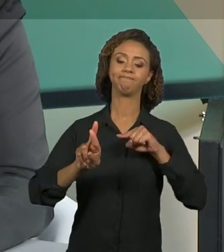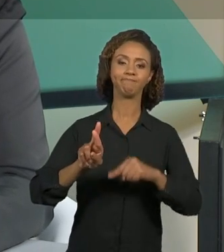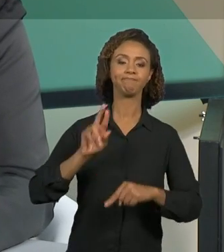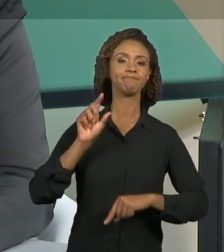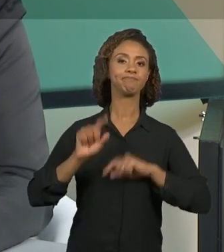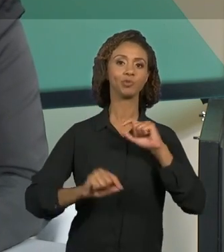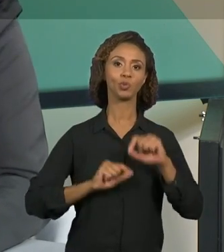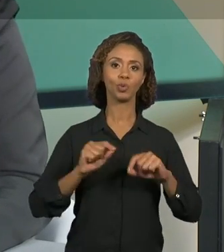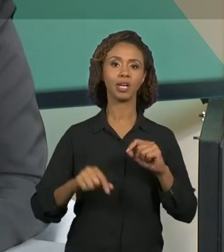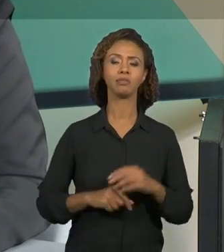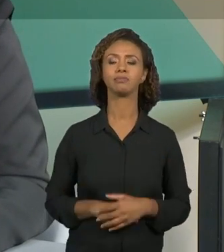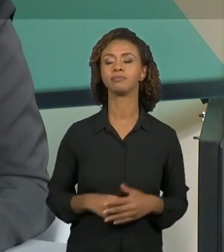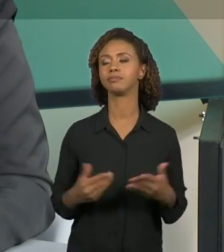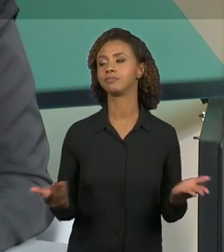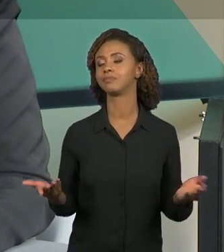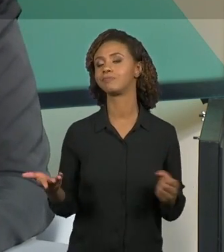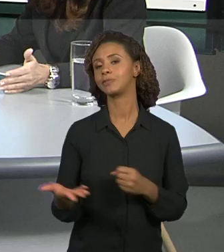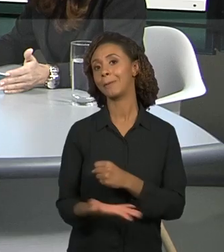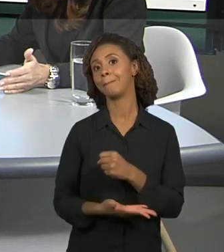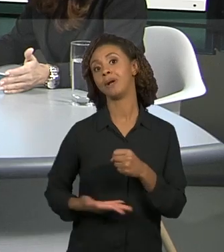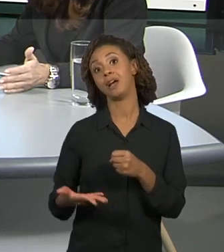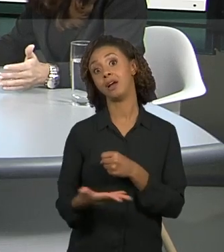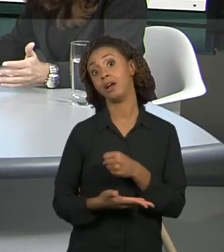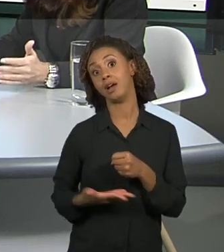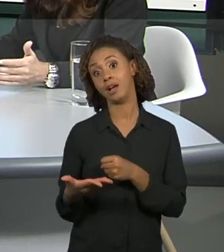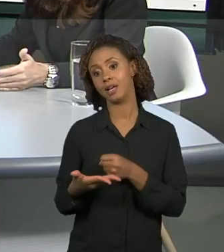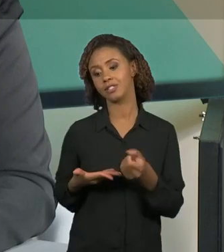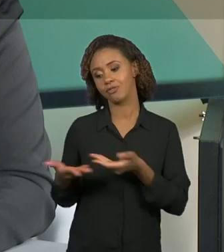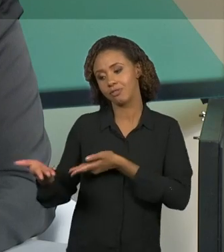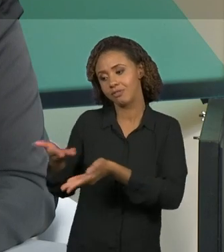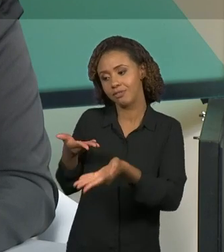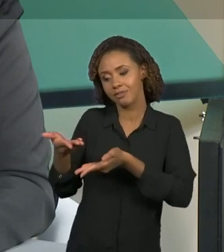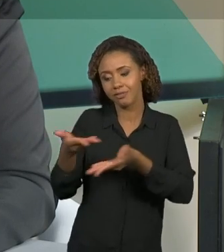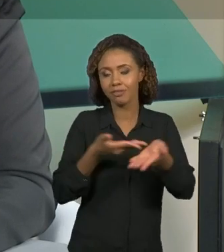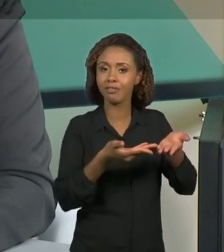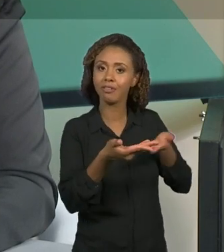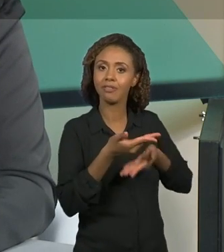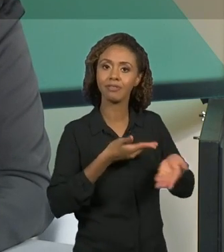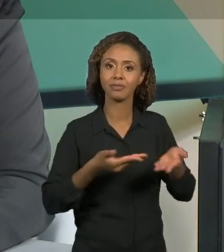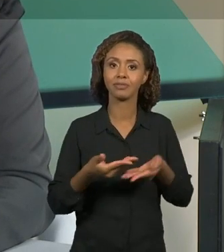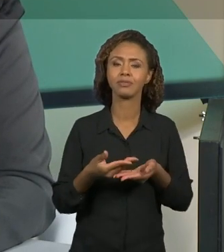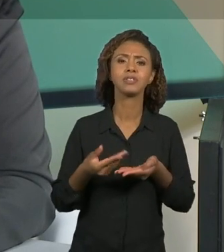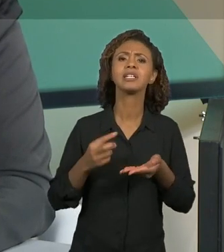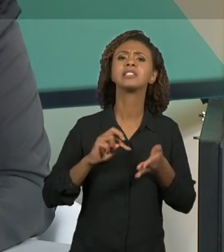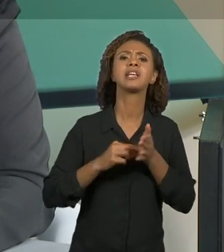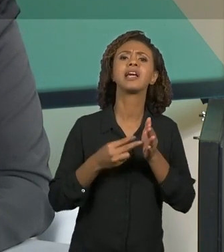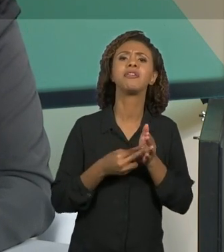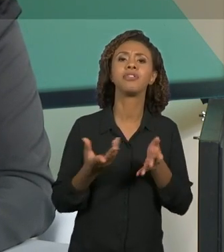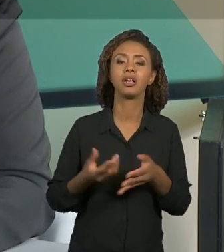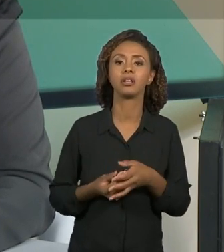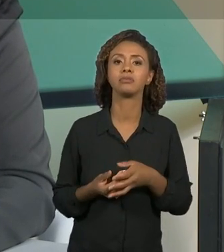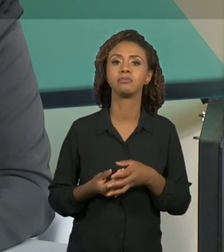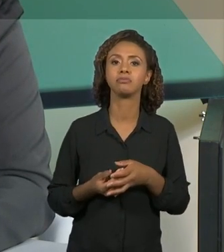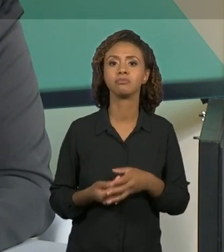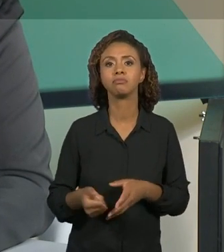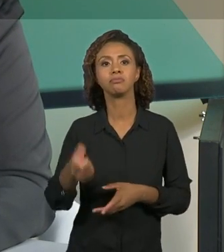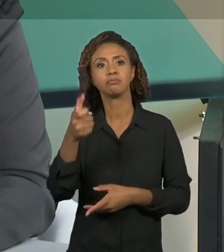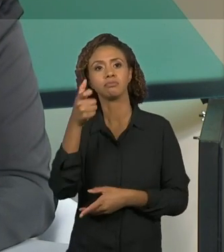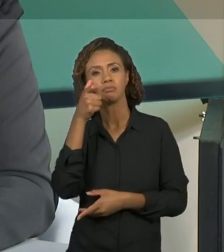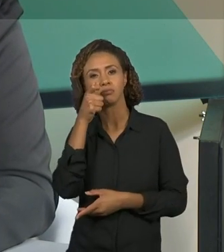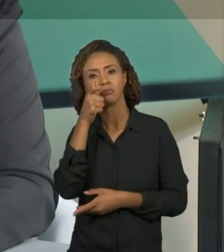essa parte um princípio básico de negociação tá porque o compartilhar que significa ouvir e falar